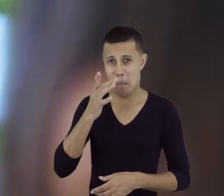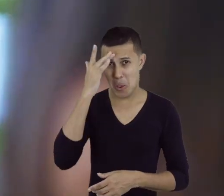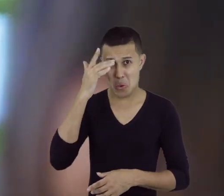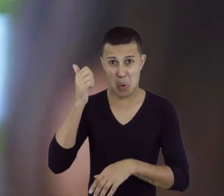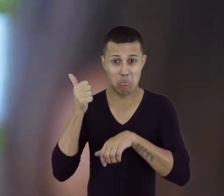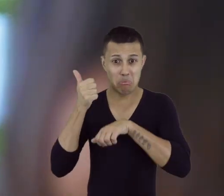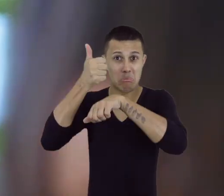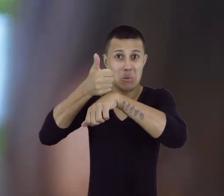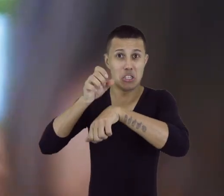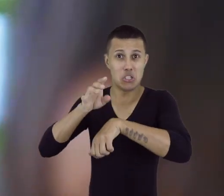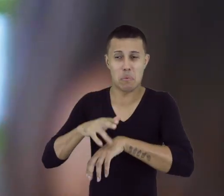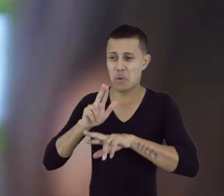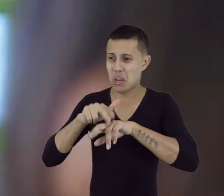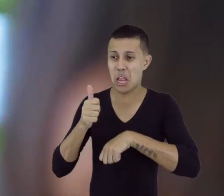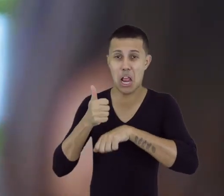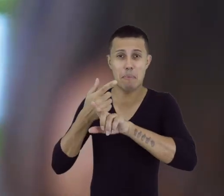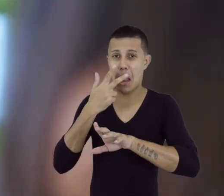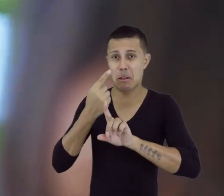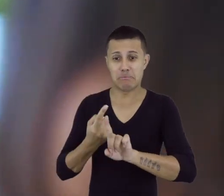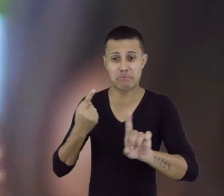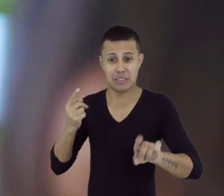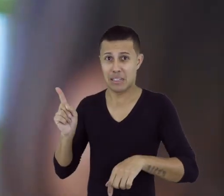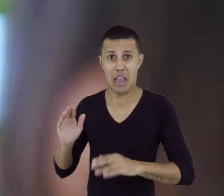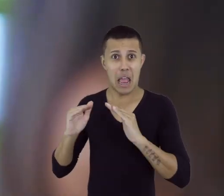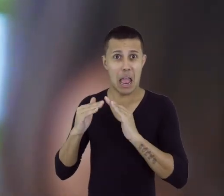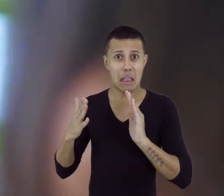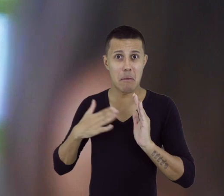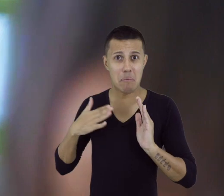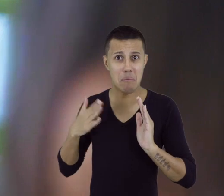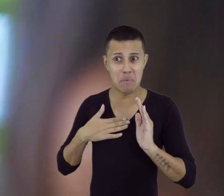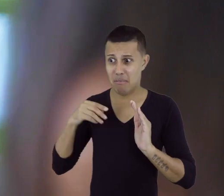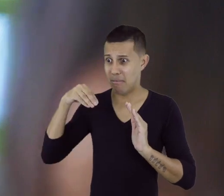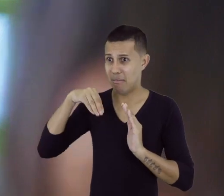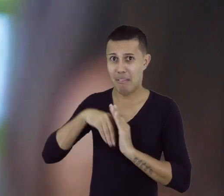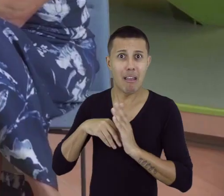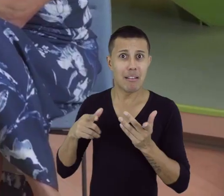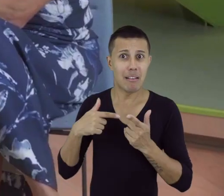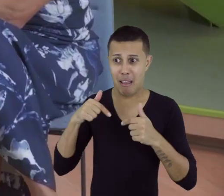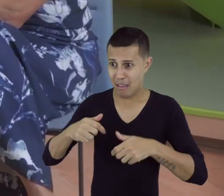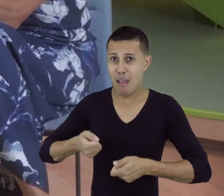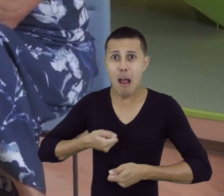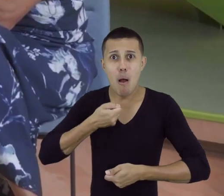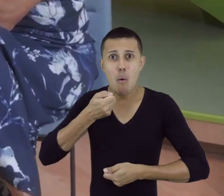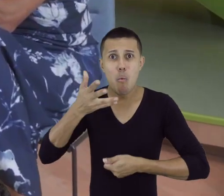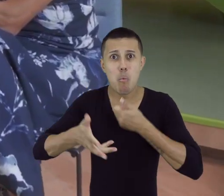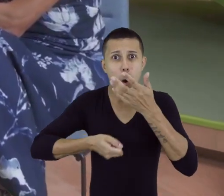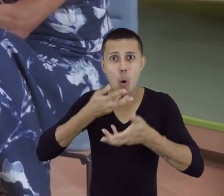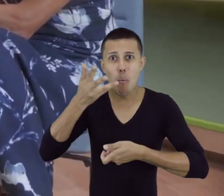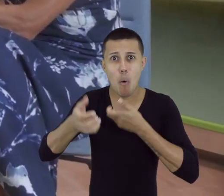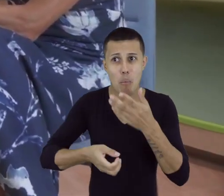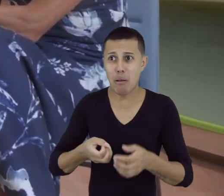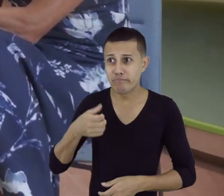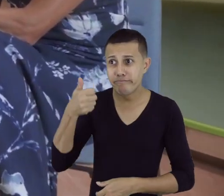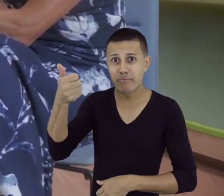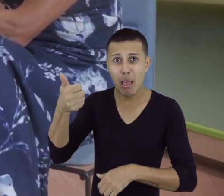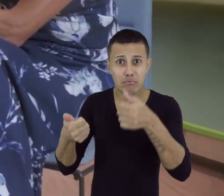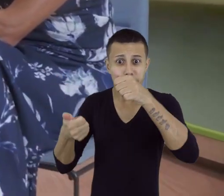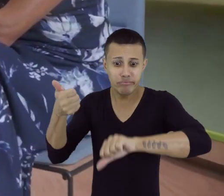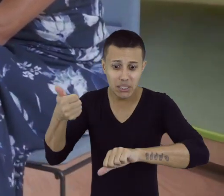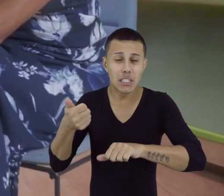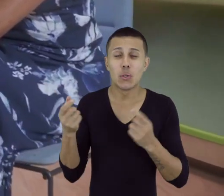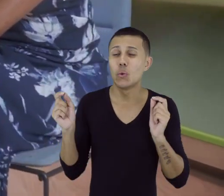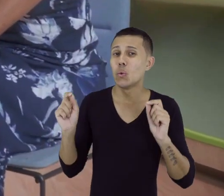uma pessoa privilegiada, a gente acha que isso acontece longe da gente, mas aconteceu dentro da minha casa. Estamos aí para contar, acho que bem ou mal,